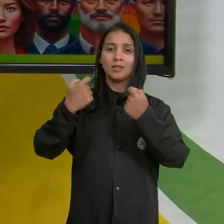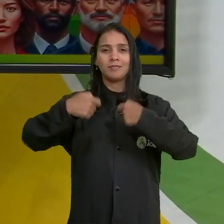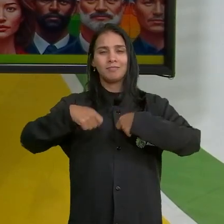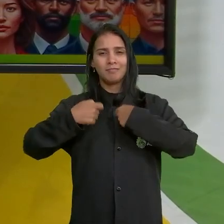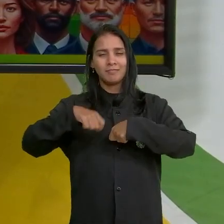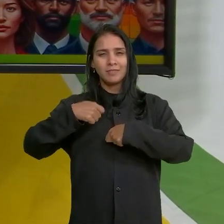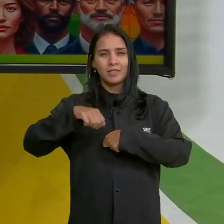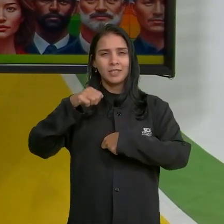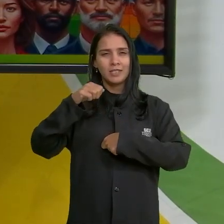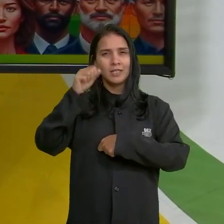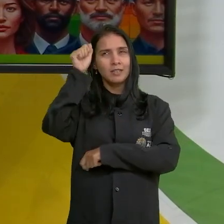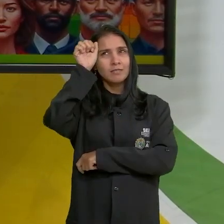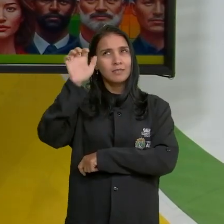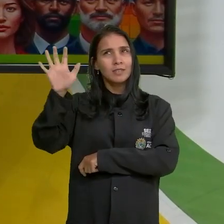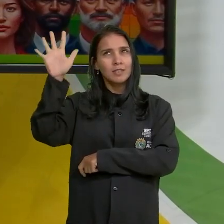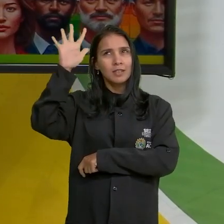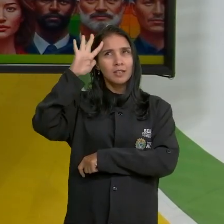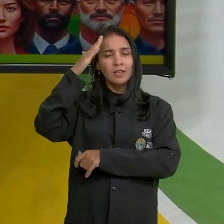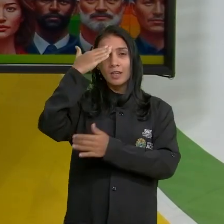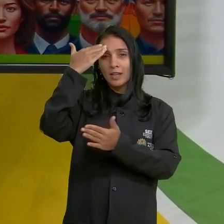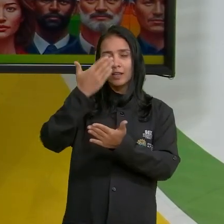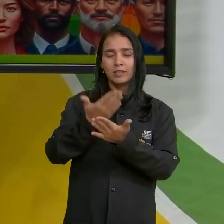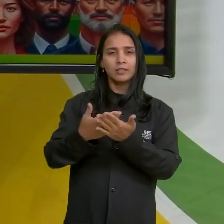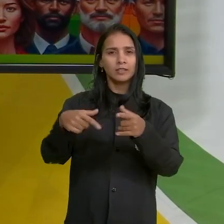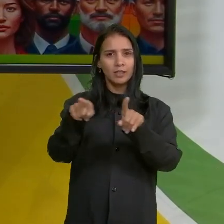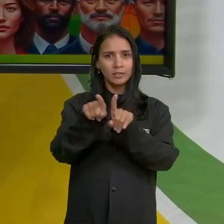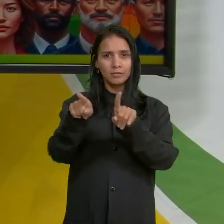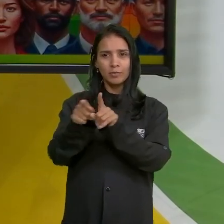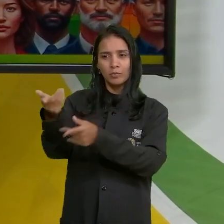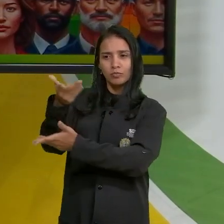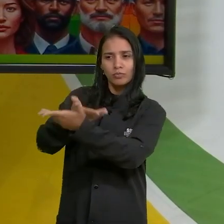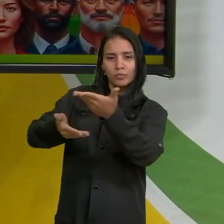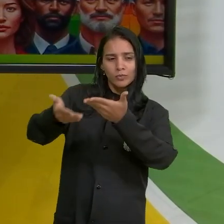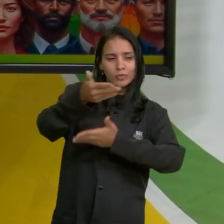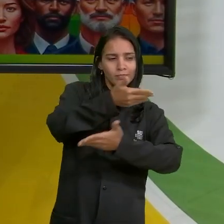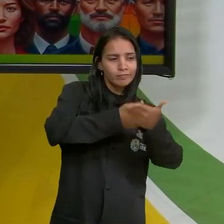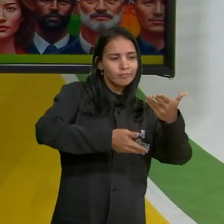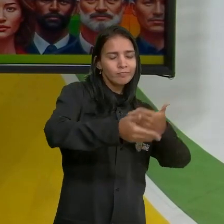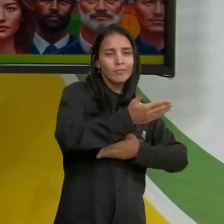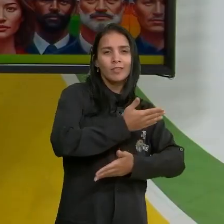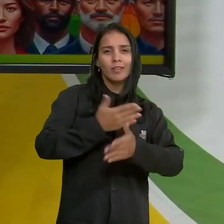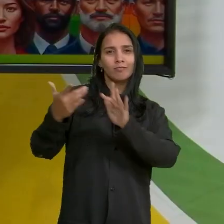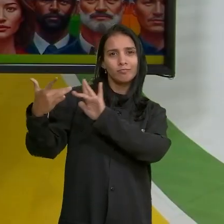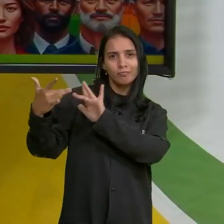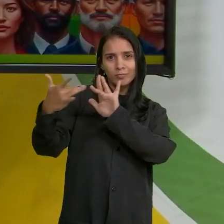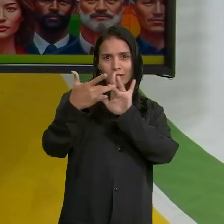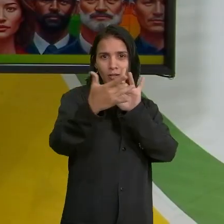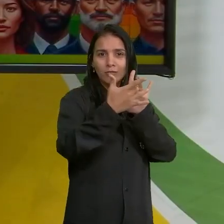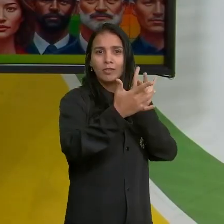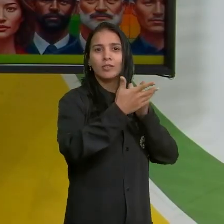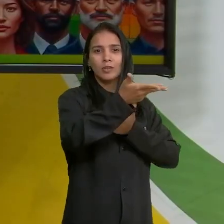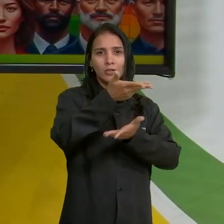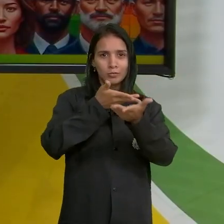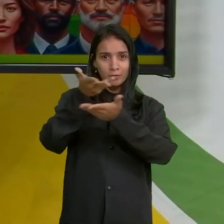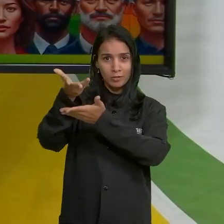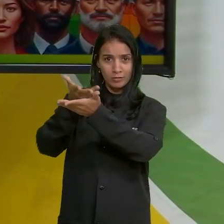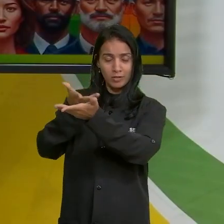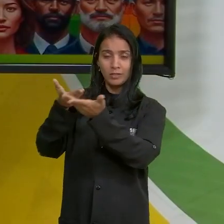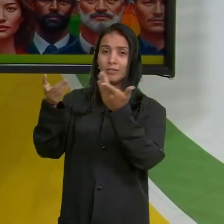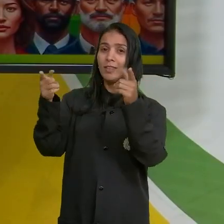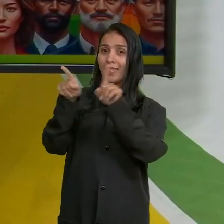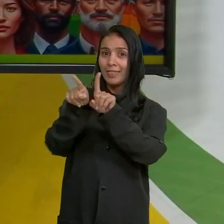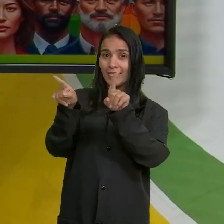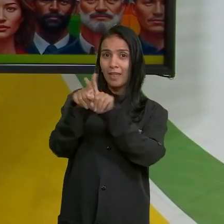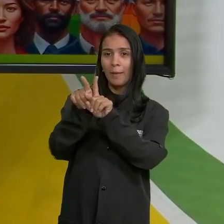as interações sociais que nós somos capazes de estabelecer uns com os outros, e essas